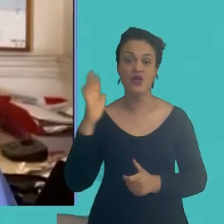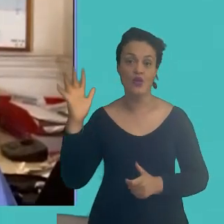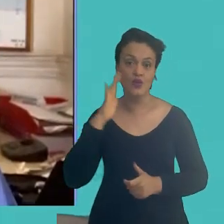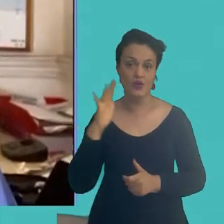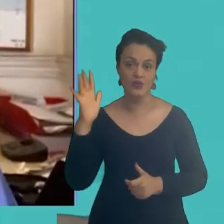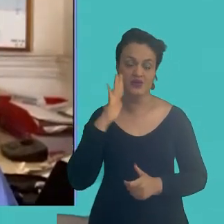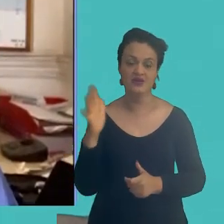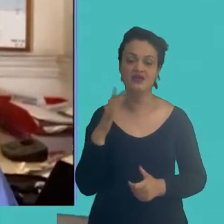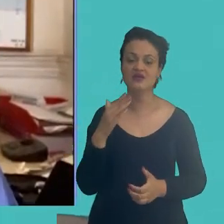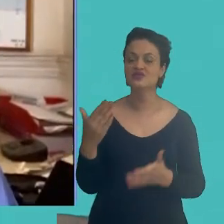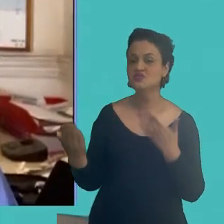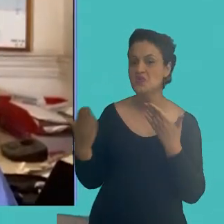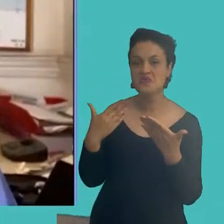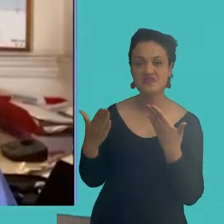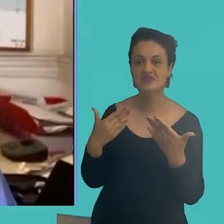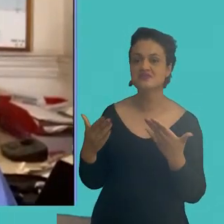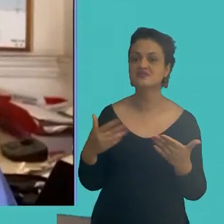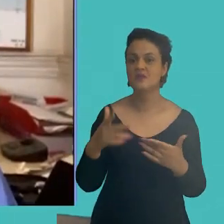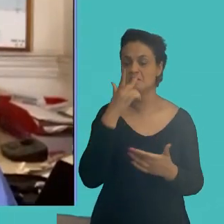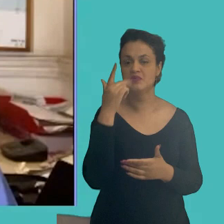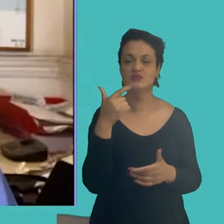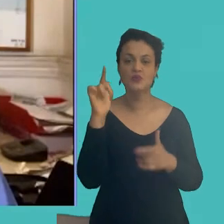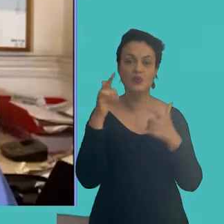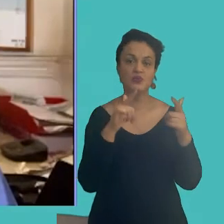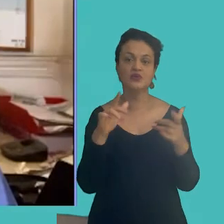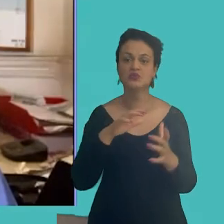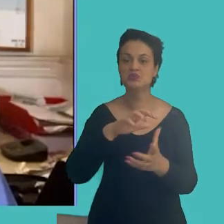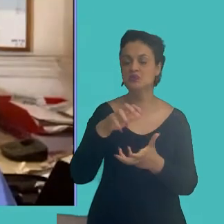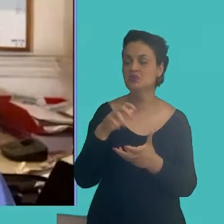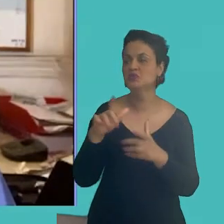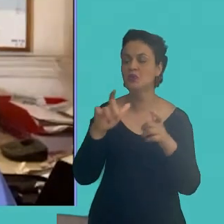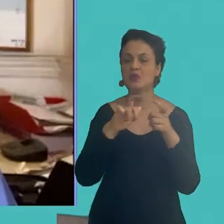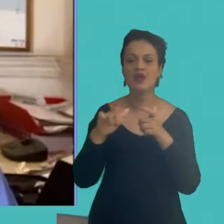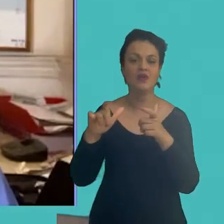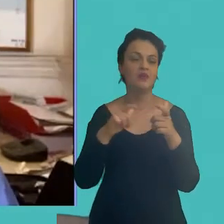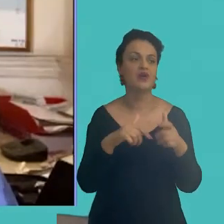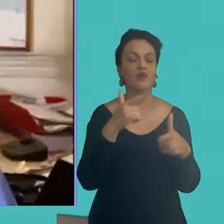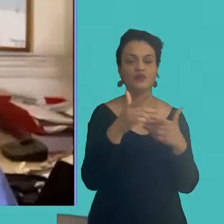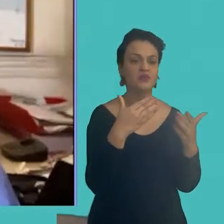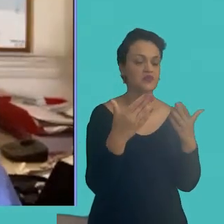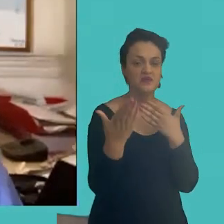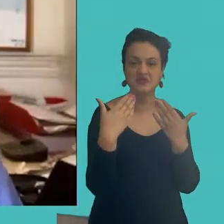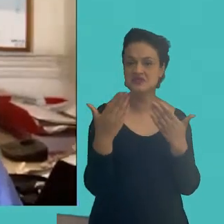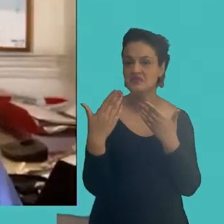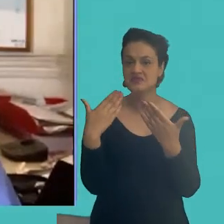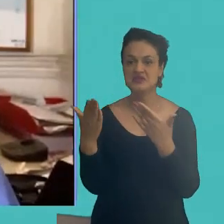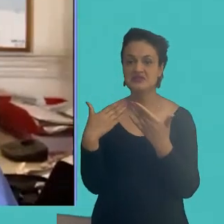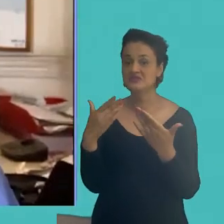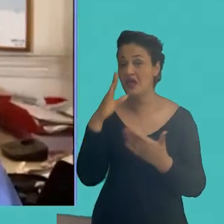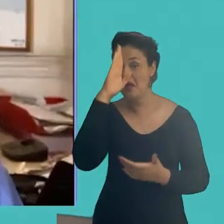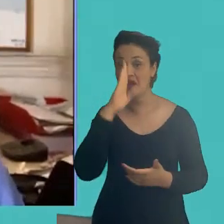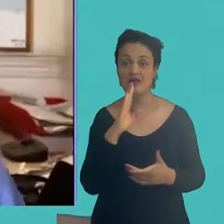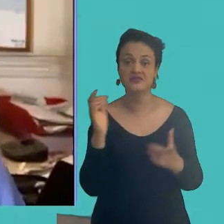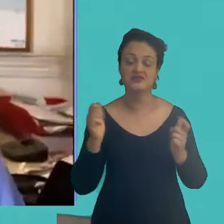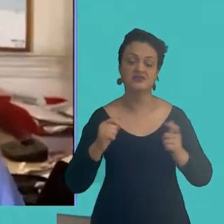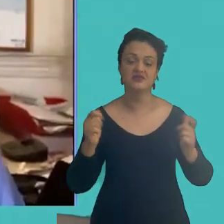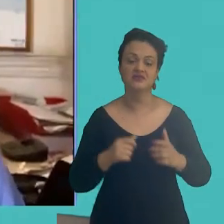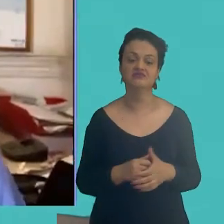com qualquer outro habitante do mundo em qualquer outro lugar imediatamente a custo zero. Isso é novo, com consequências como